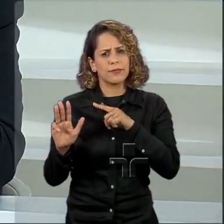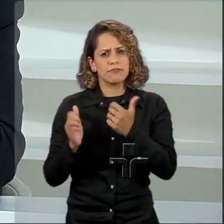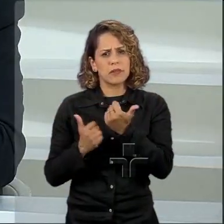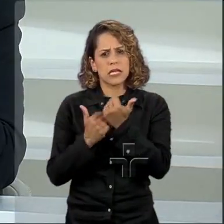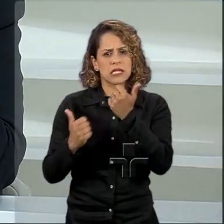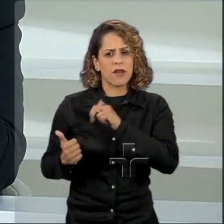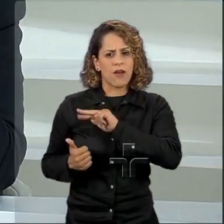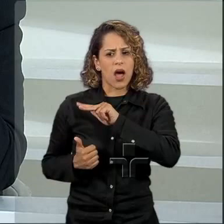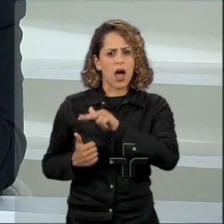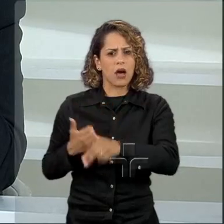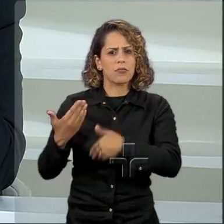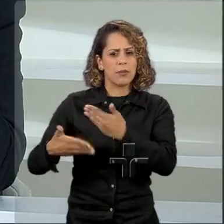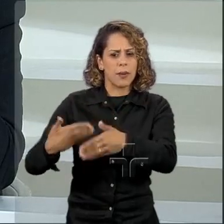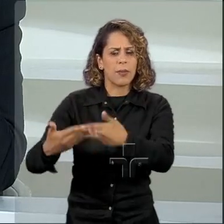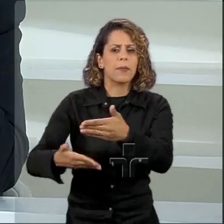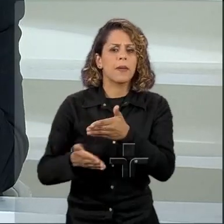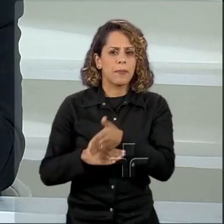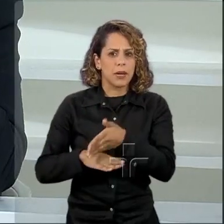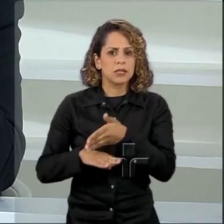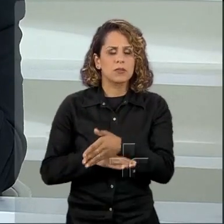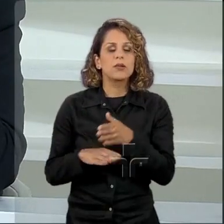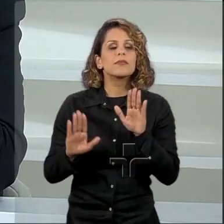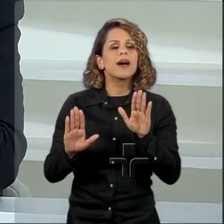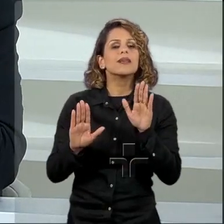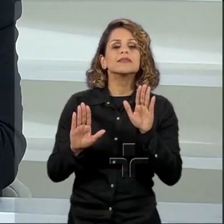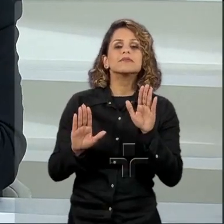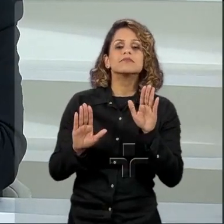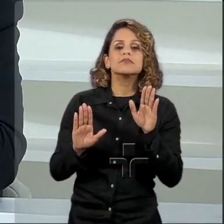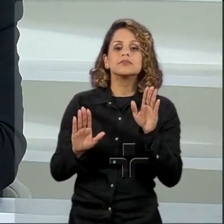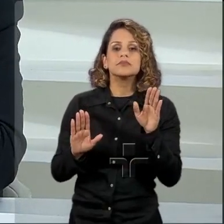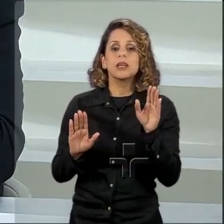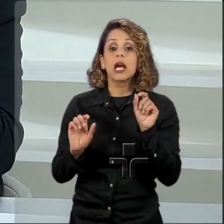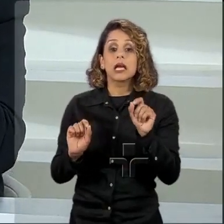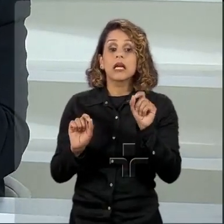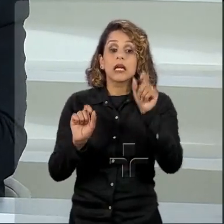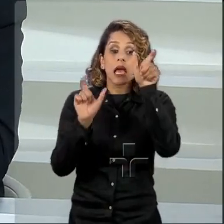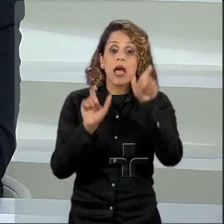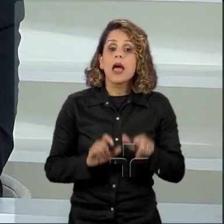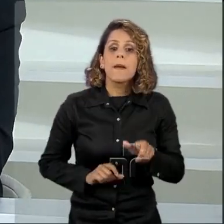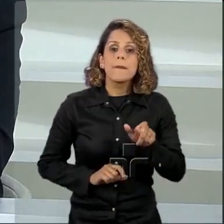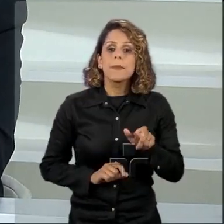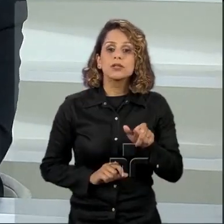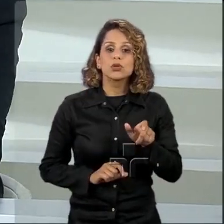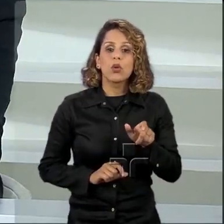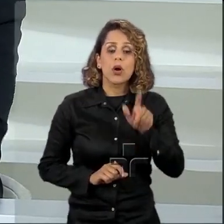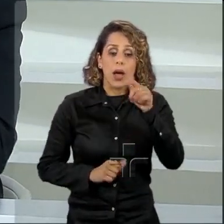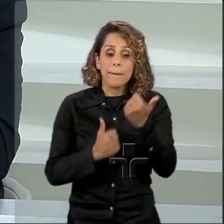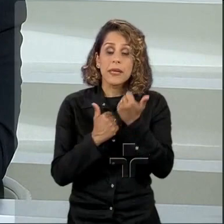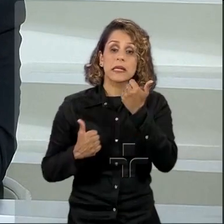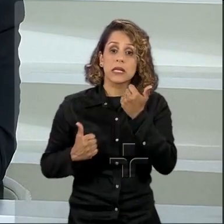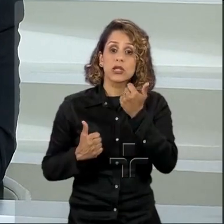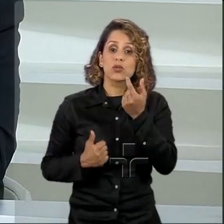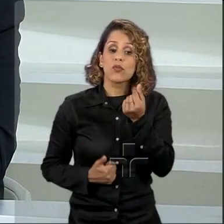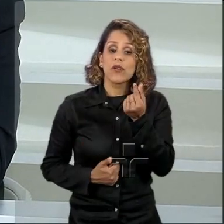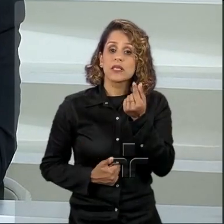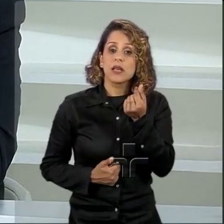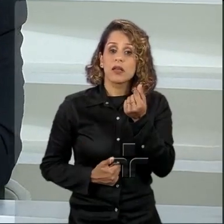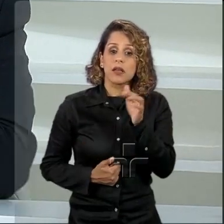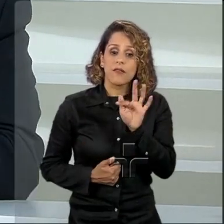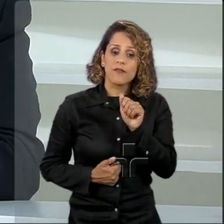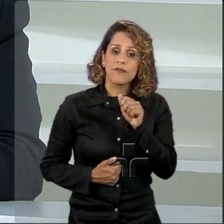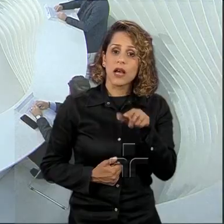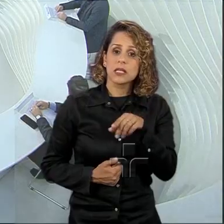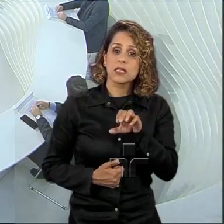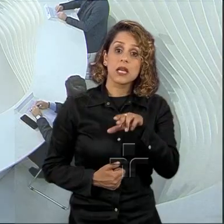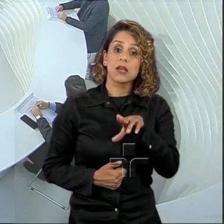o feitio? Teve um rompimento. Qual é o rosto do ministro da Fazenda? Qual é o rosto do Banco Central?